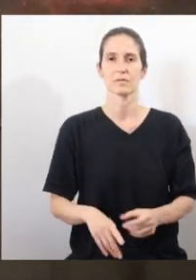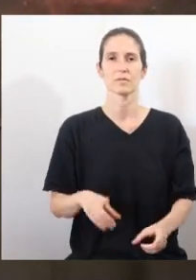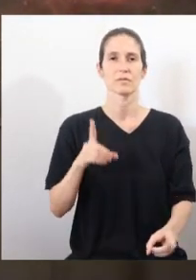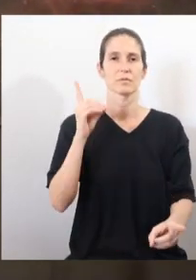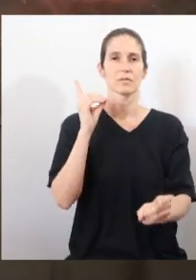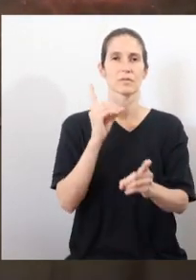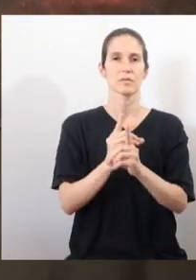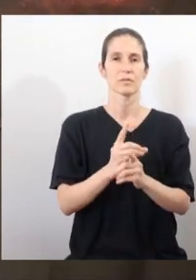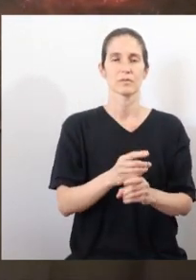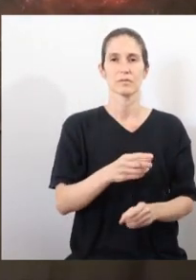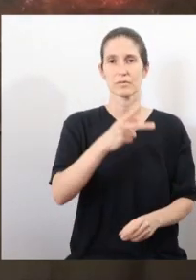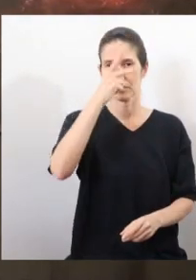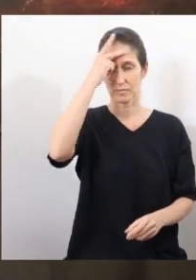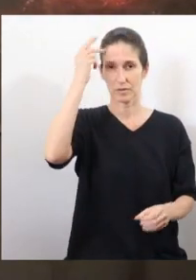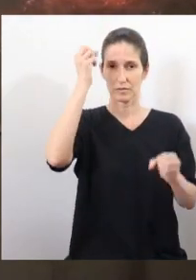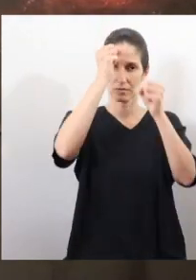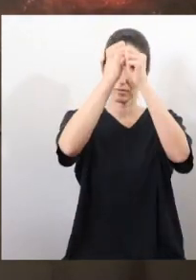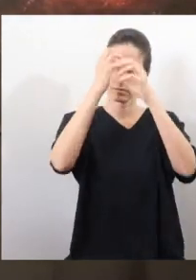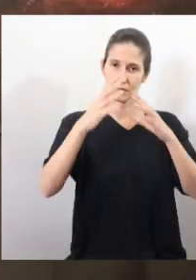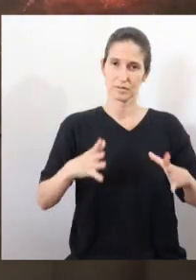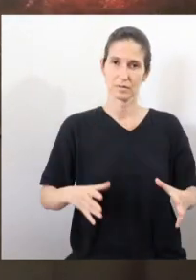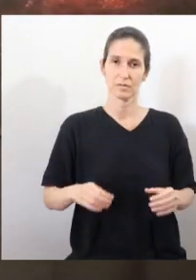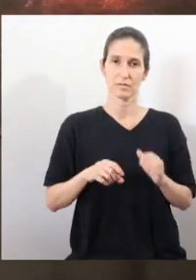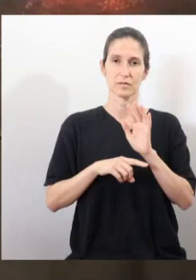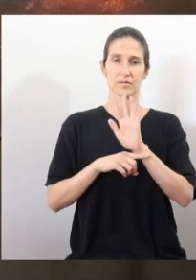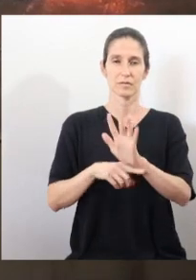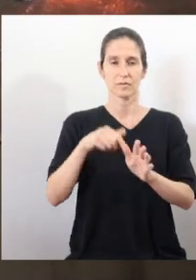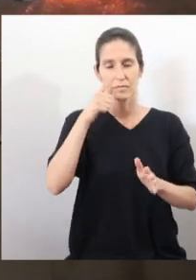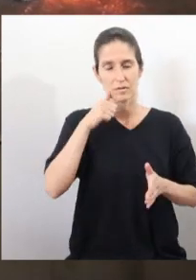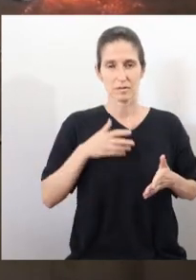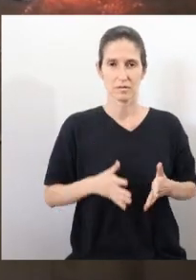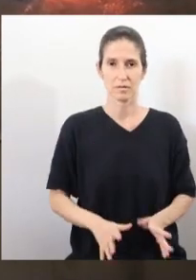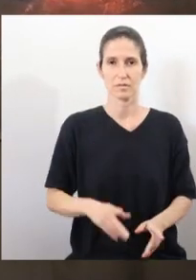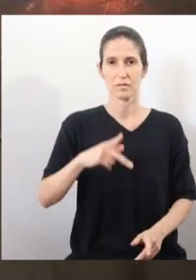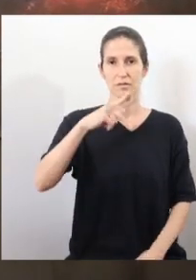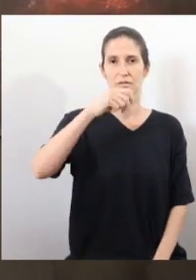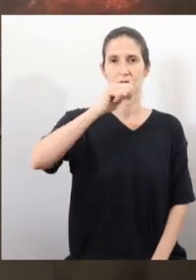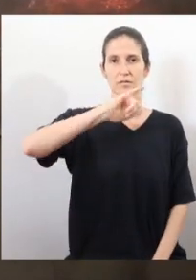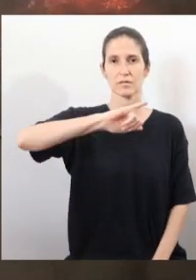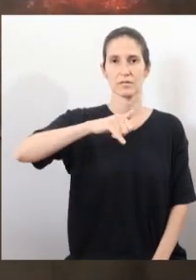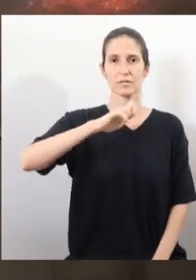Raízes. Este encontro de benzedeiras, parteiras,